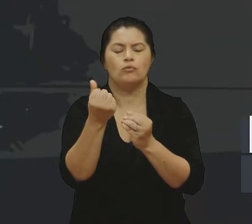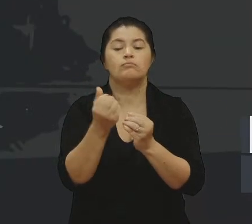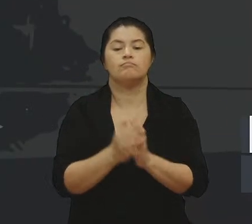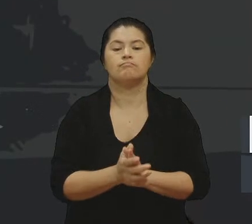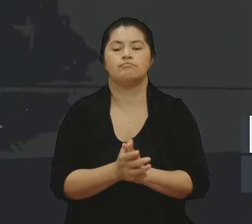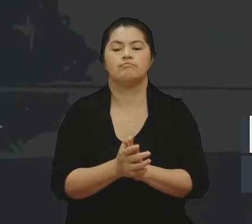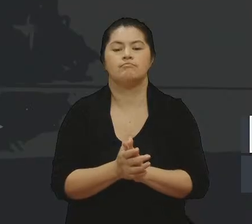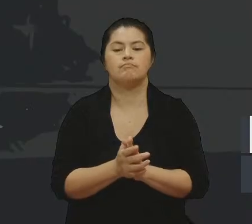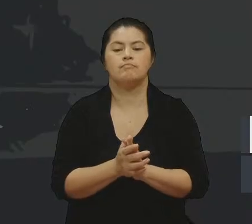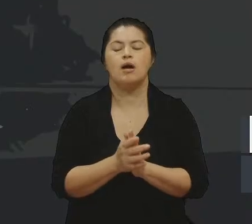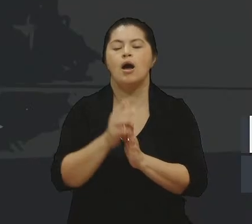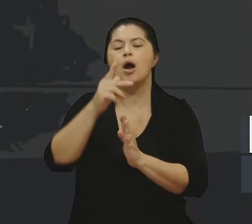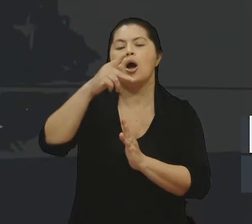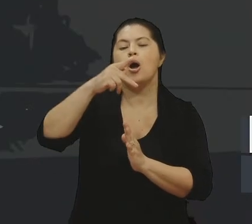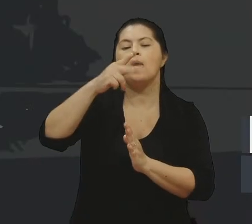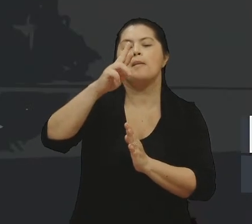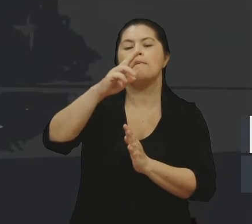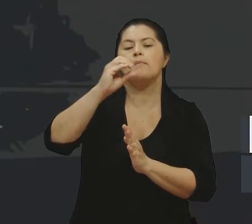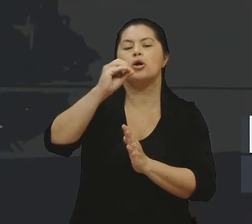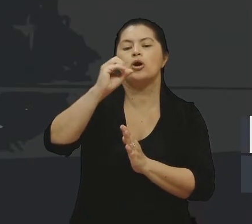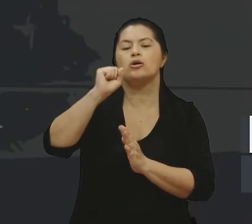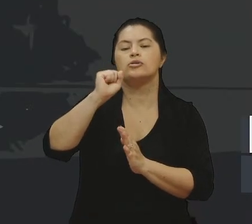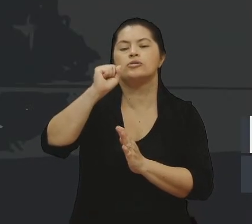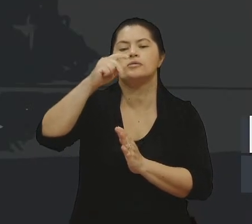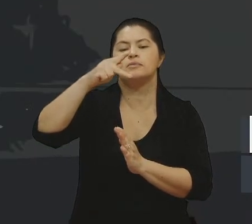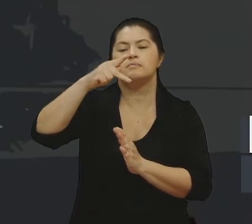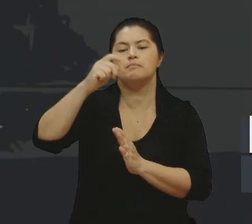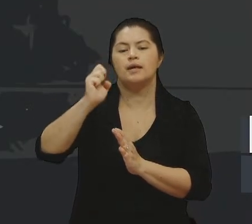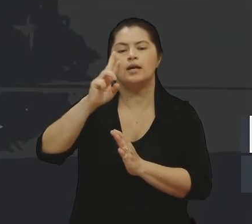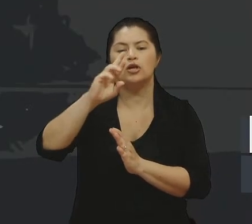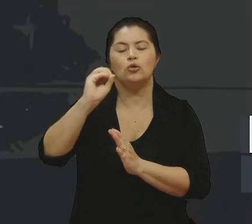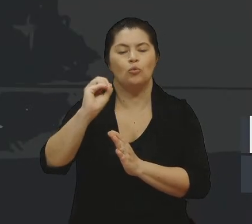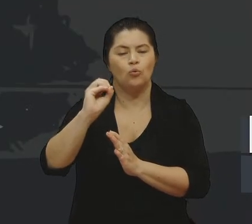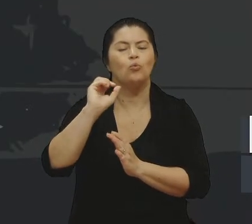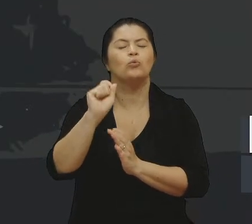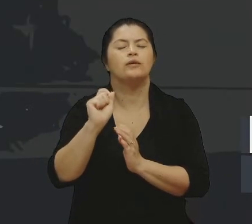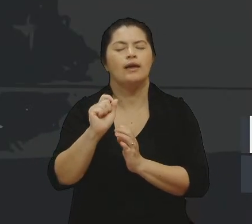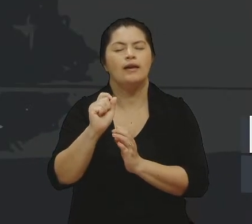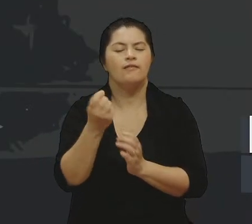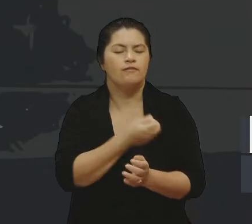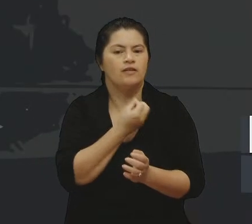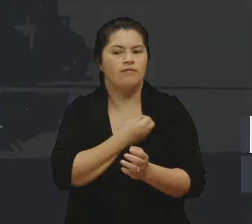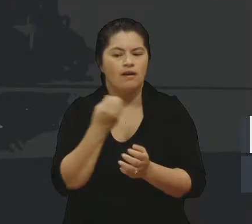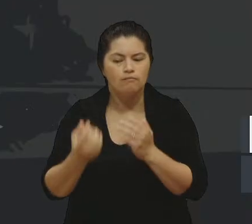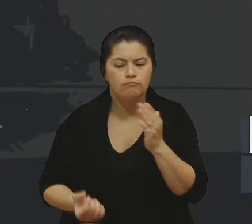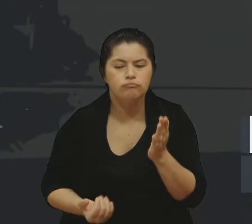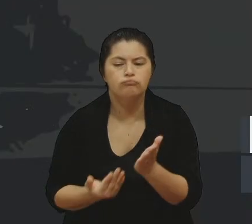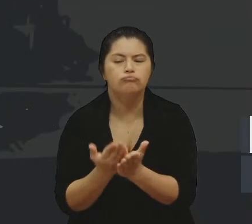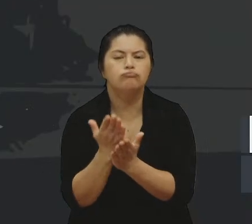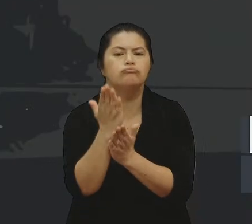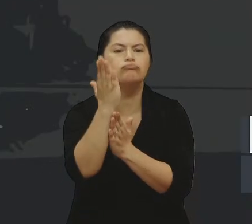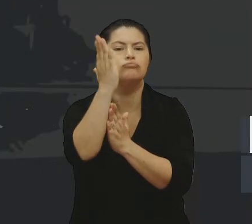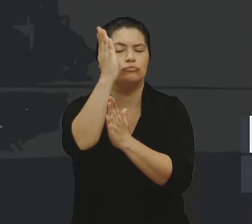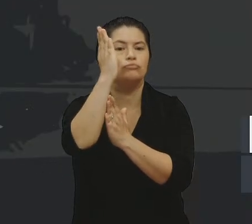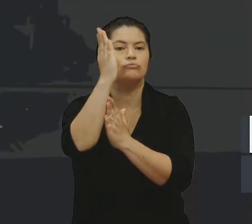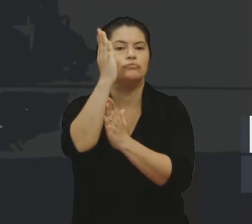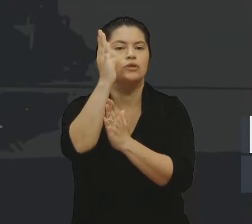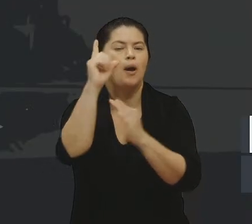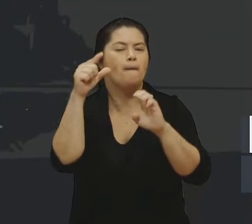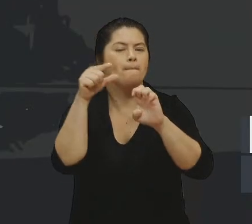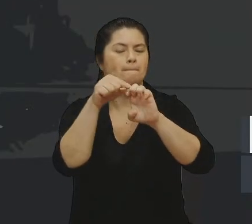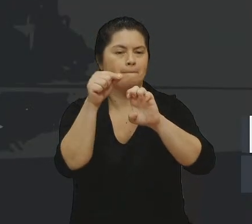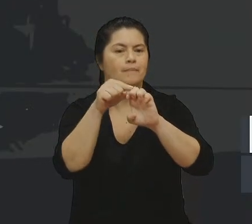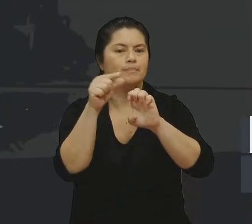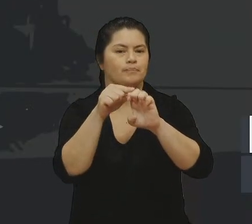próspero, gente, é a gente poder prosperar dentro daquilo que a gente faz. E aqui fala também de se desenvolver, e esse é o nosso papel como empreendedores.